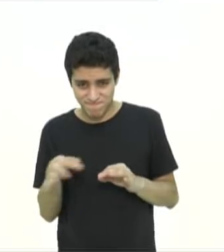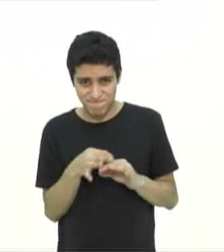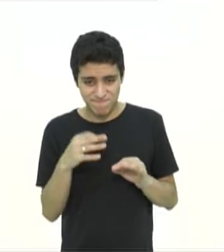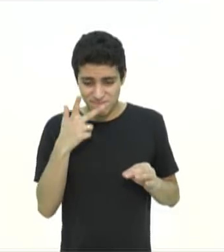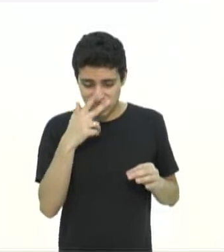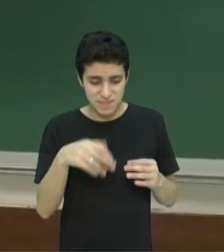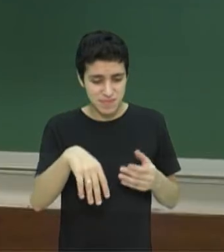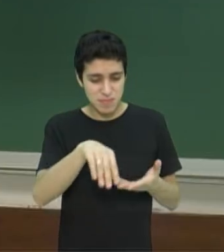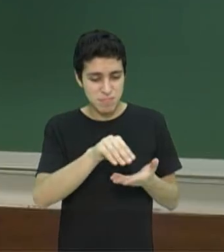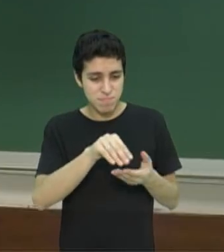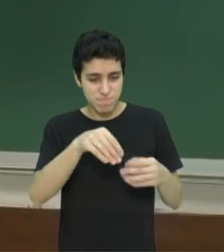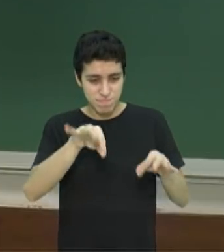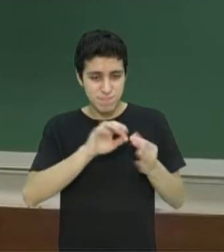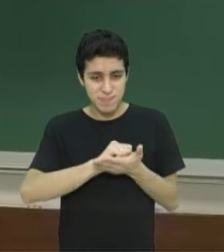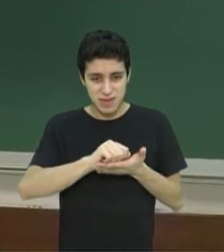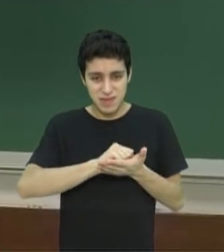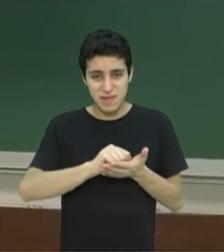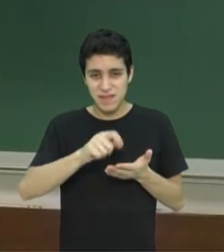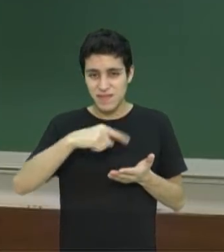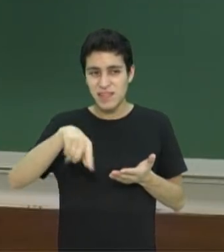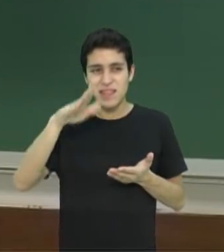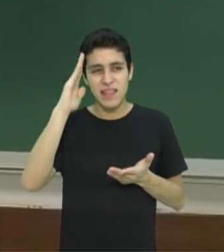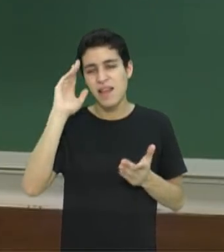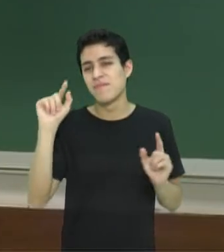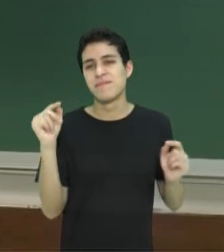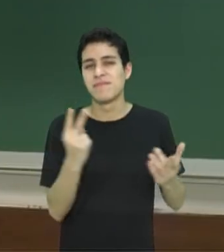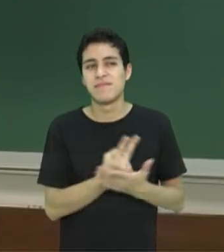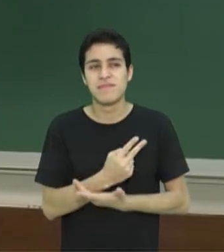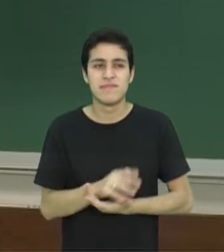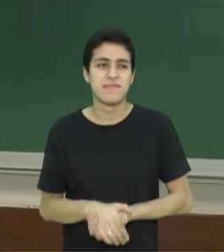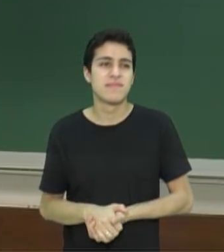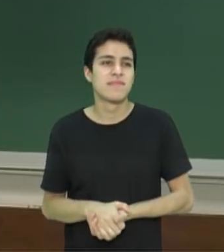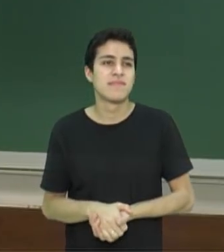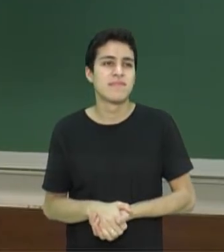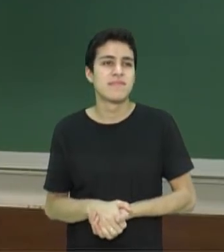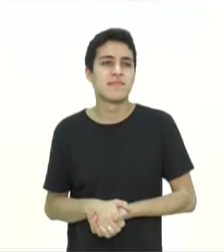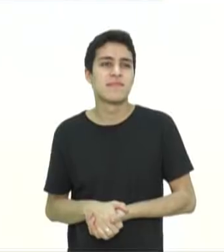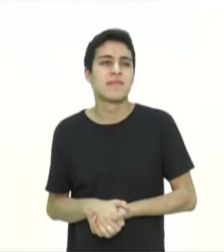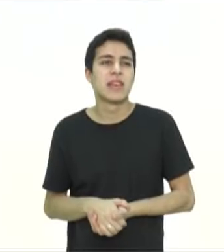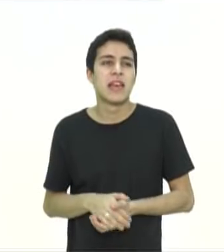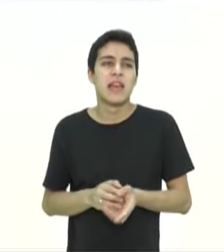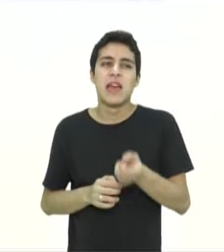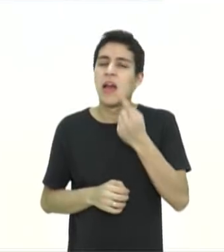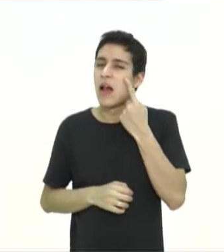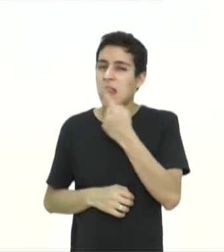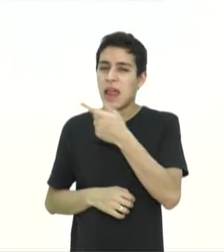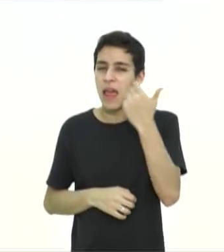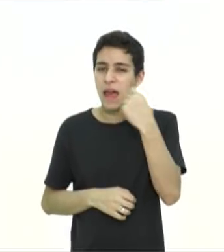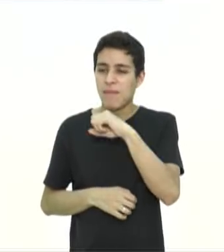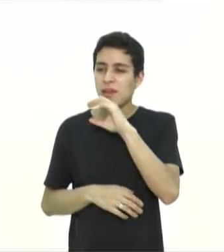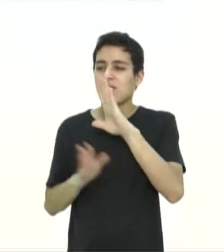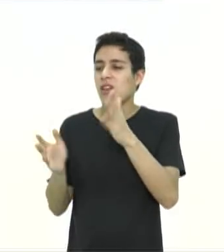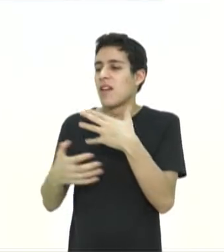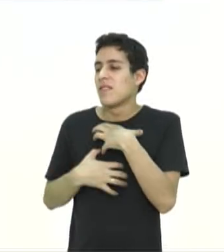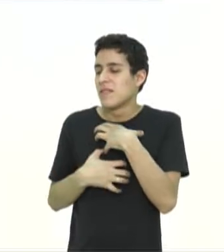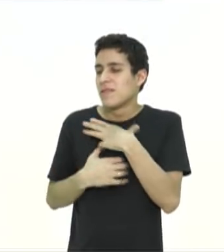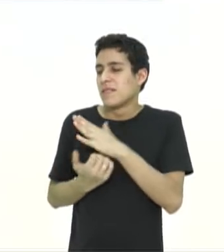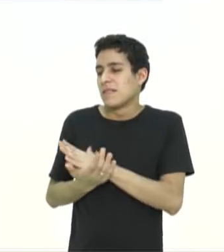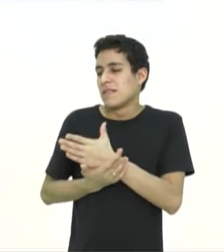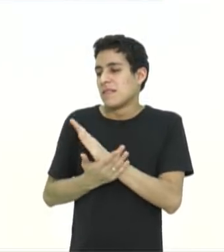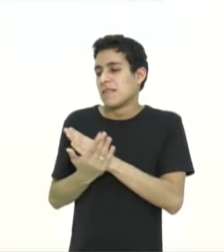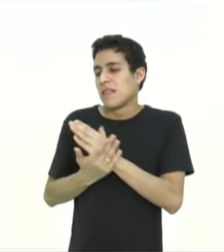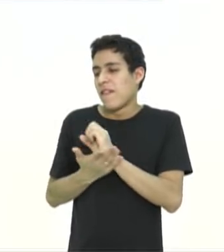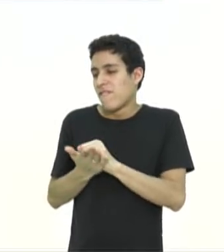pano de prato bem bonitinho. Eu acho que vocês já estão sabendo onde que eu quero chegar. Olha lá, a mãe dele já sentiu uma perturbação